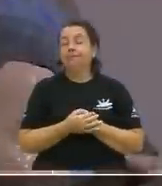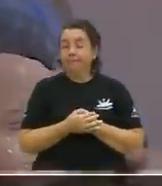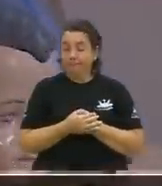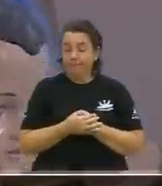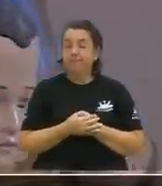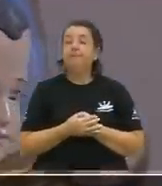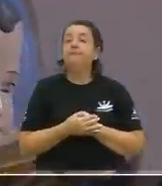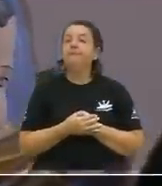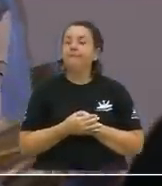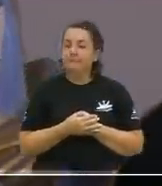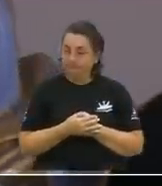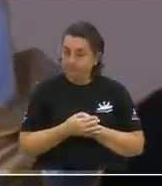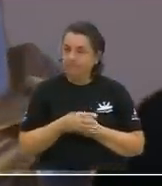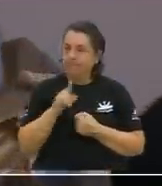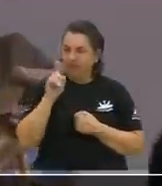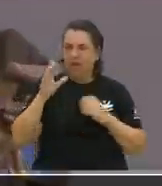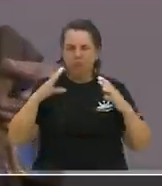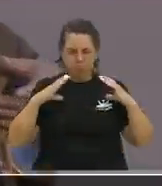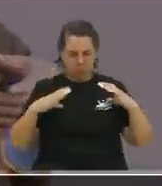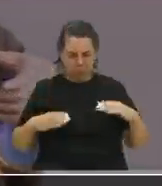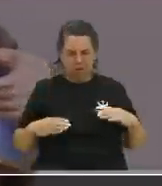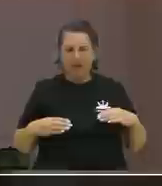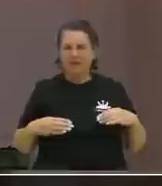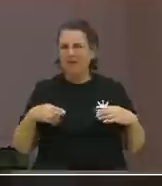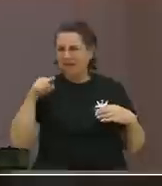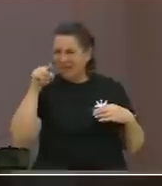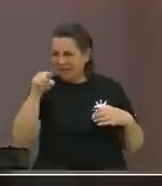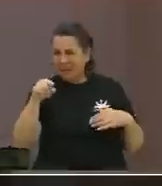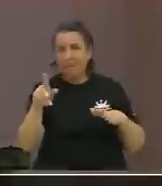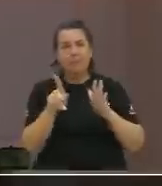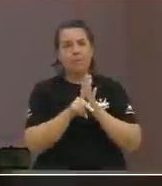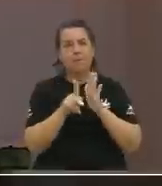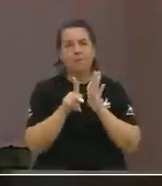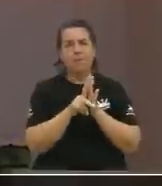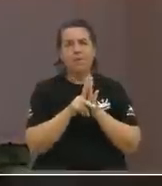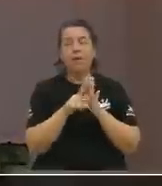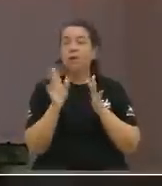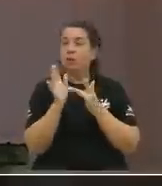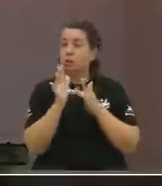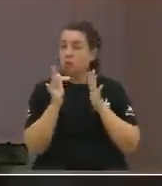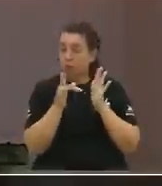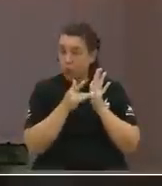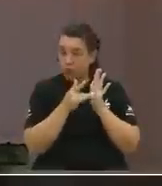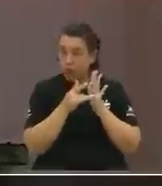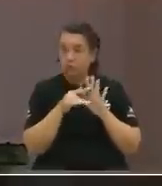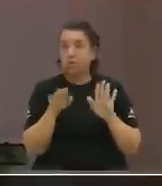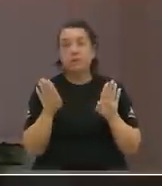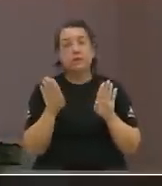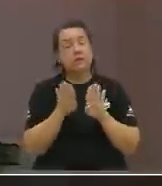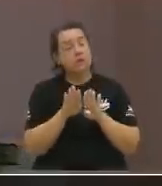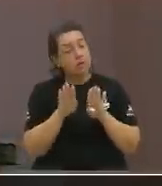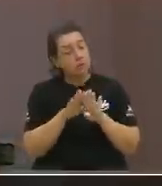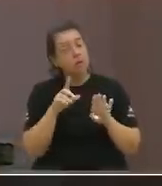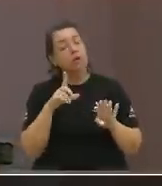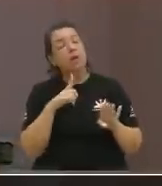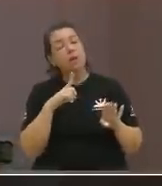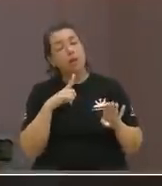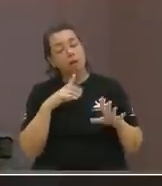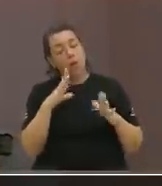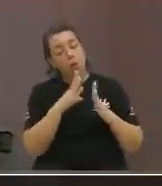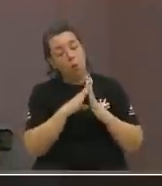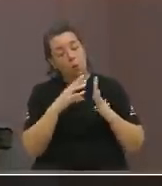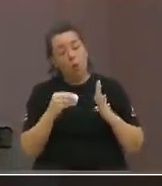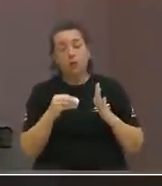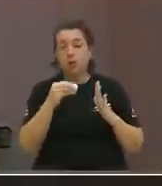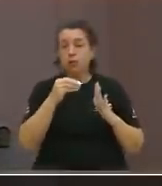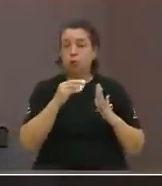Se teve um caráter, a dimensão do caráter de Jesus, tem muito de São José, porque o filho